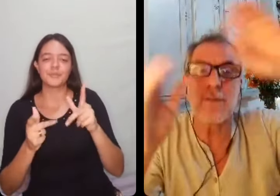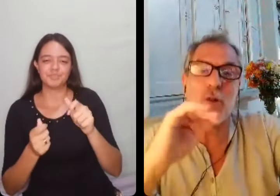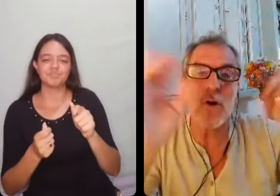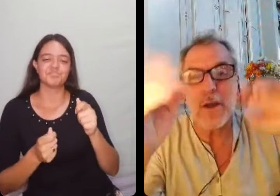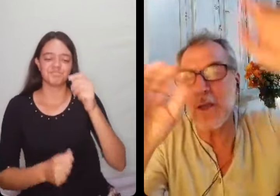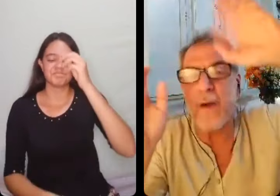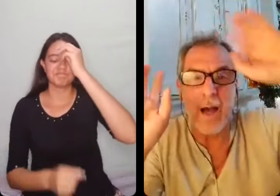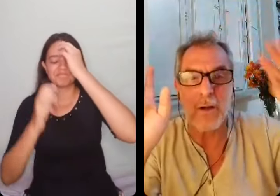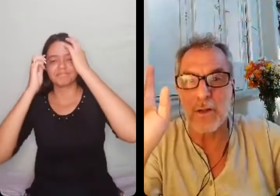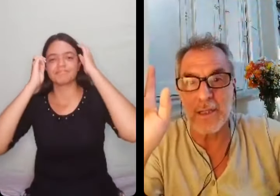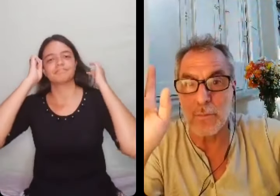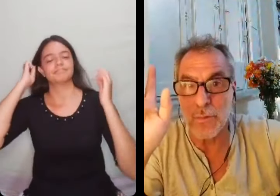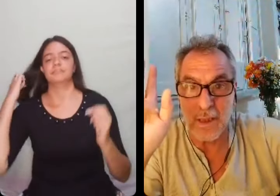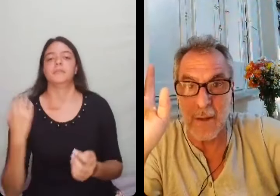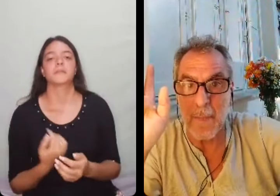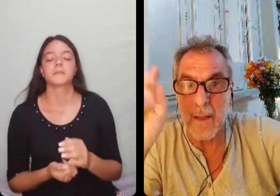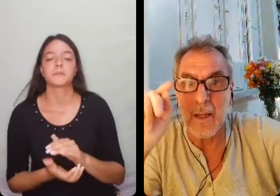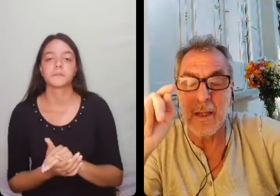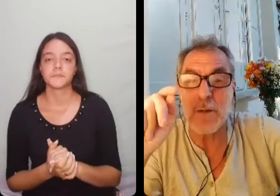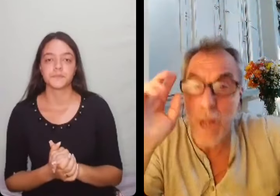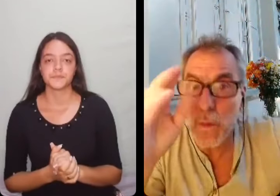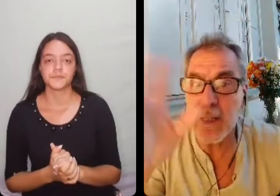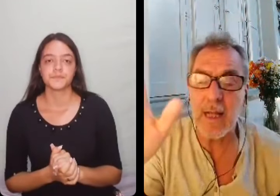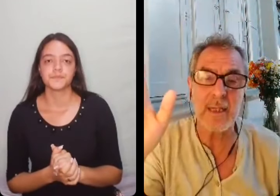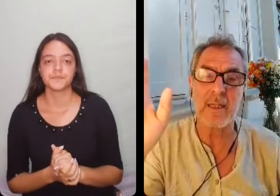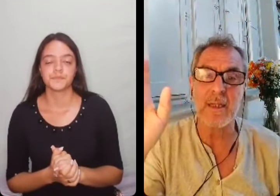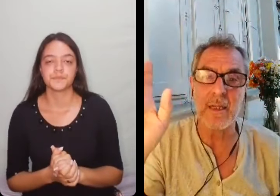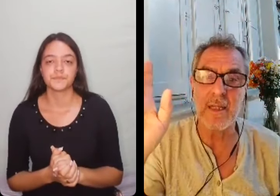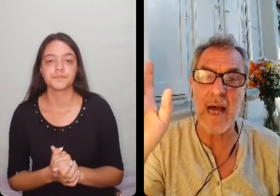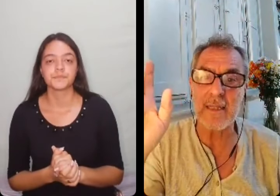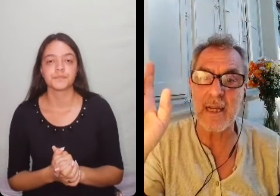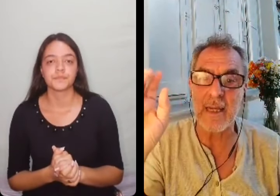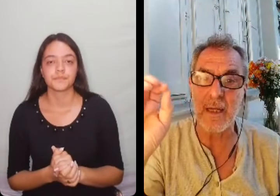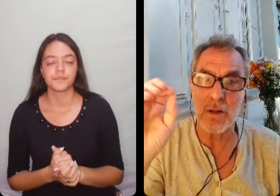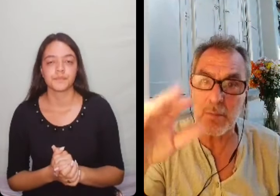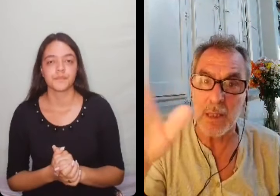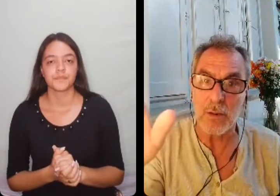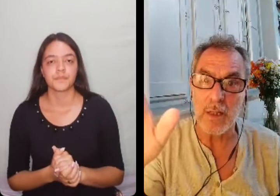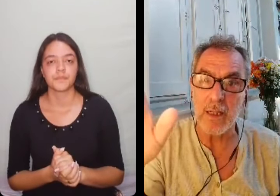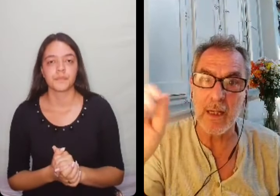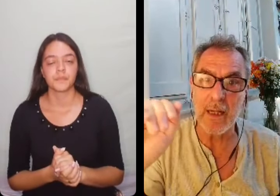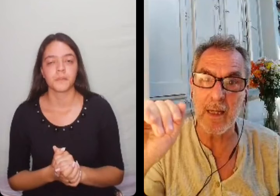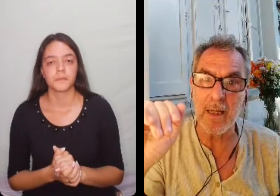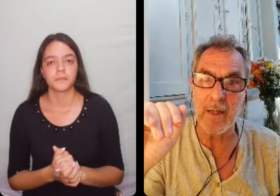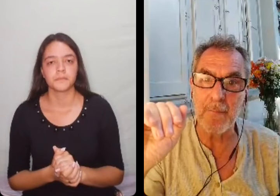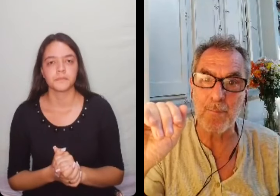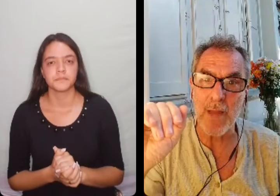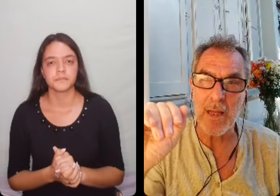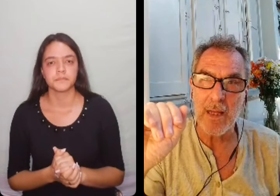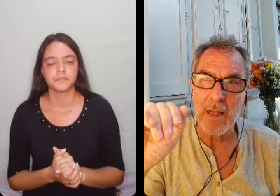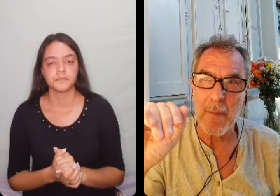que entrou e vai com essa música. E é uma qualidade de dança que eu admiro. Que é